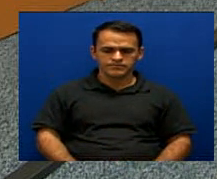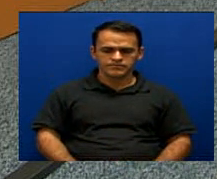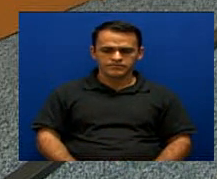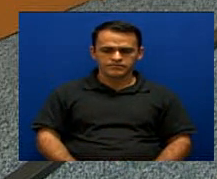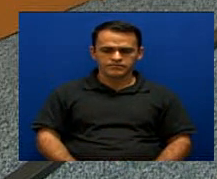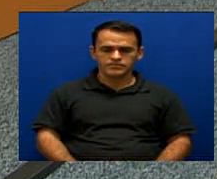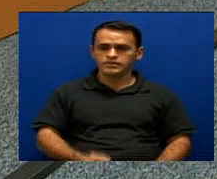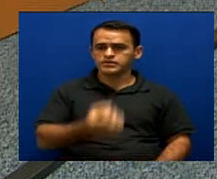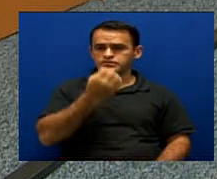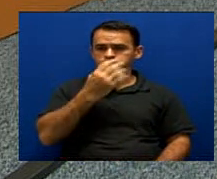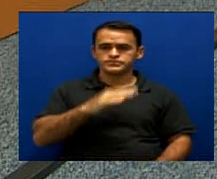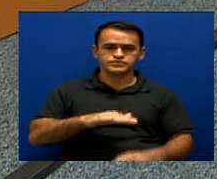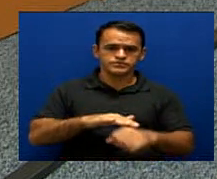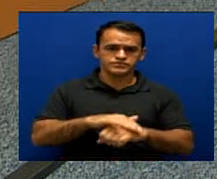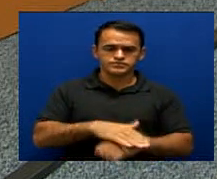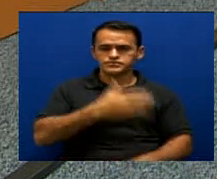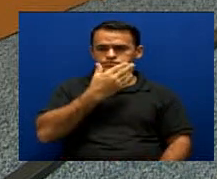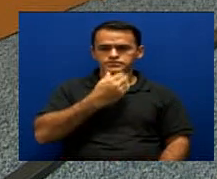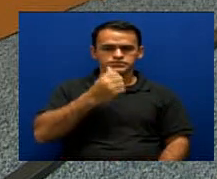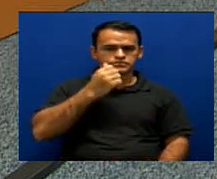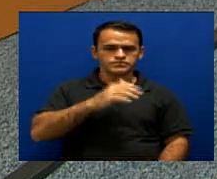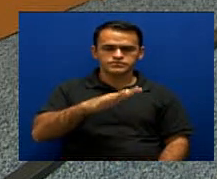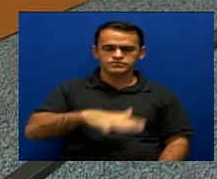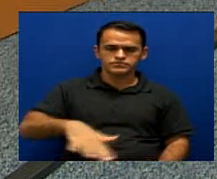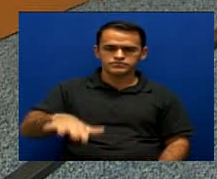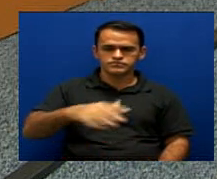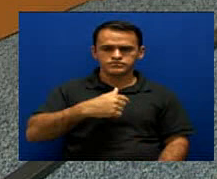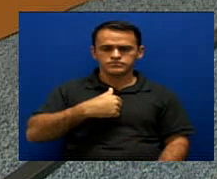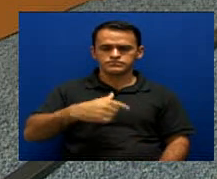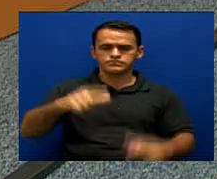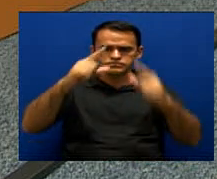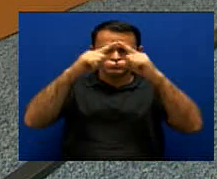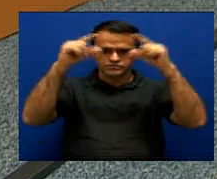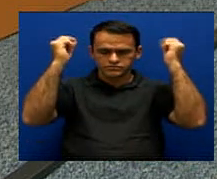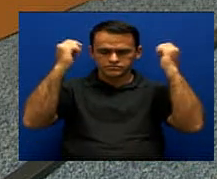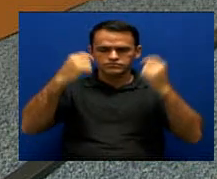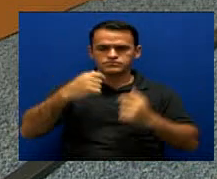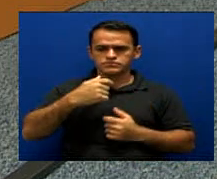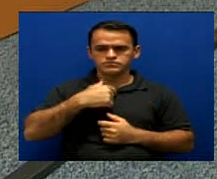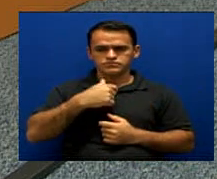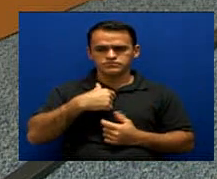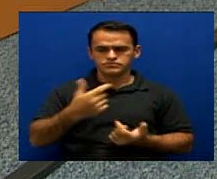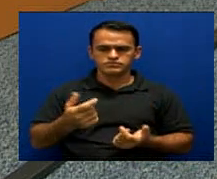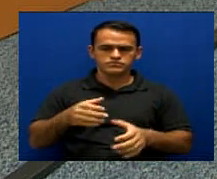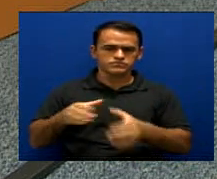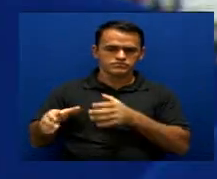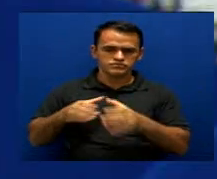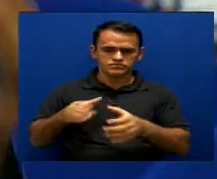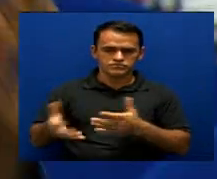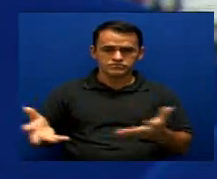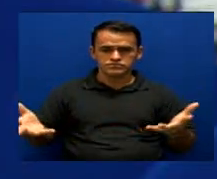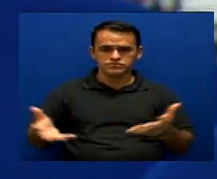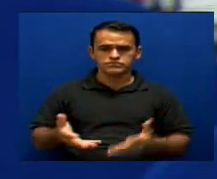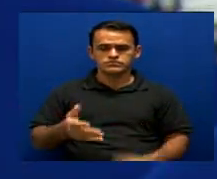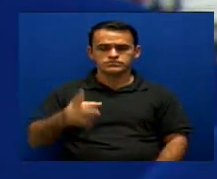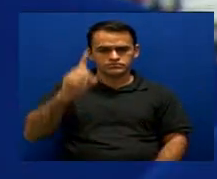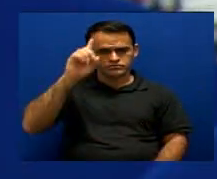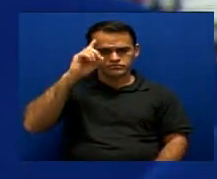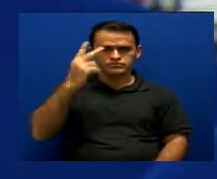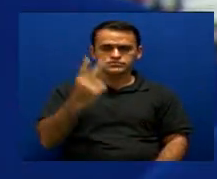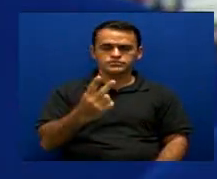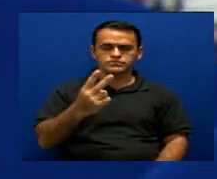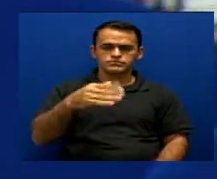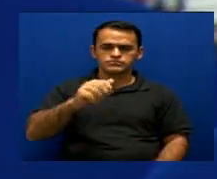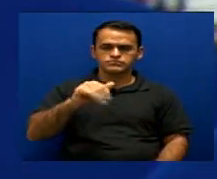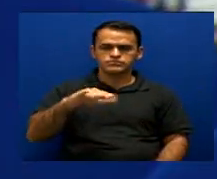boa noite a todos e todas as enfermeiras na rede pública municipal concursada agora dia 2 de maio faço